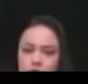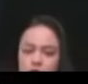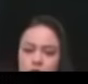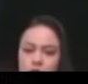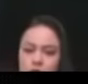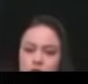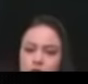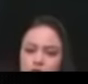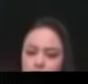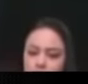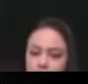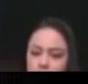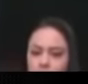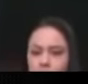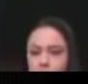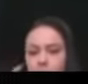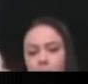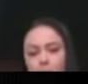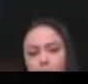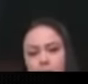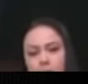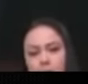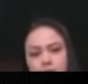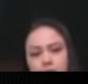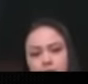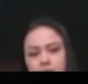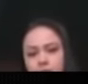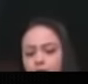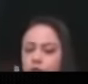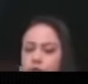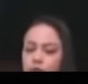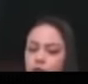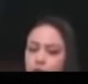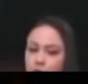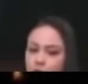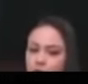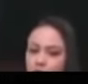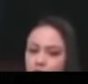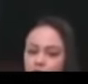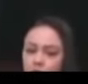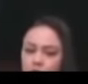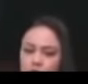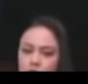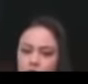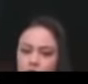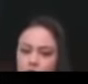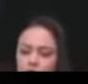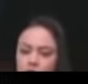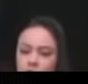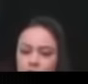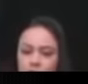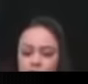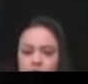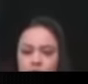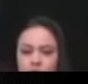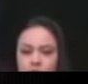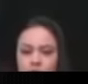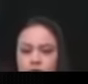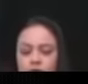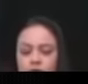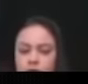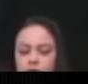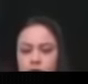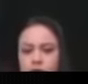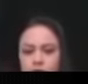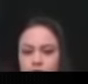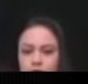esse precedente vinculante. E aqui pediria a vênia só para ler o item 11 do acórdão, que diz o